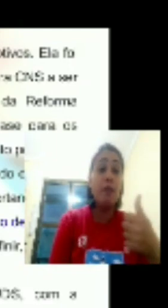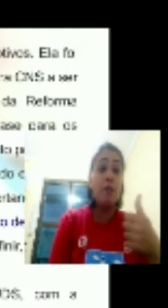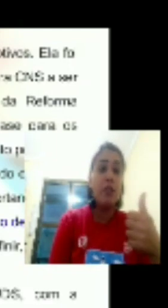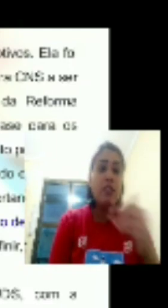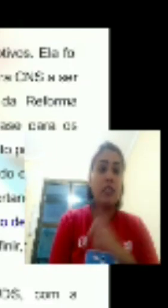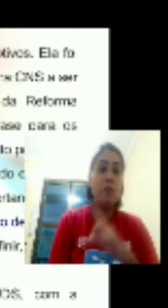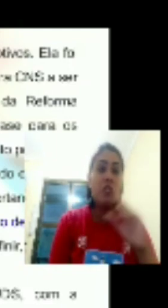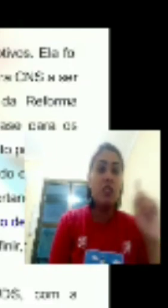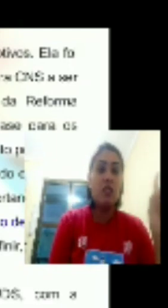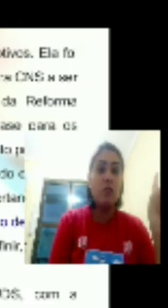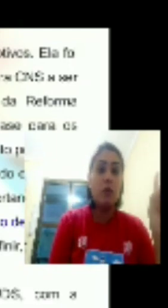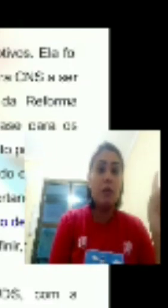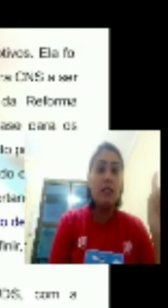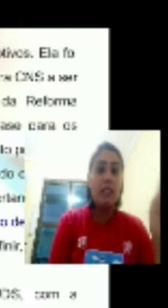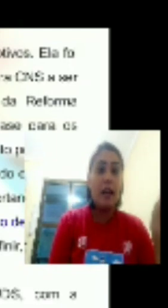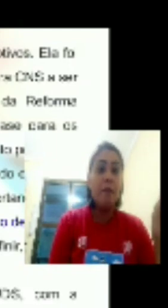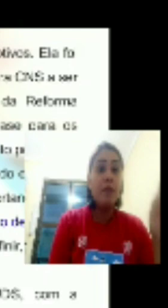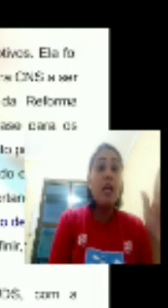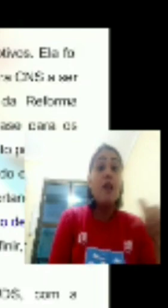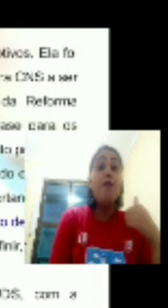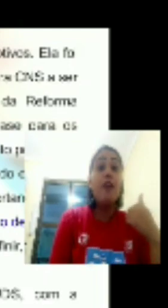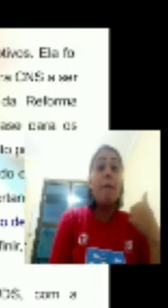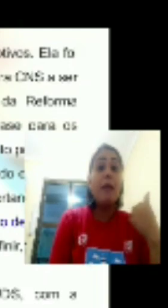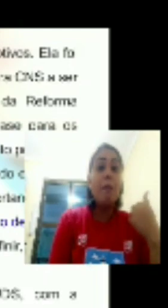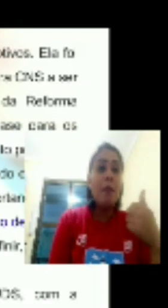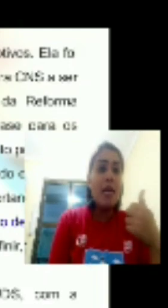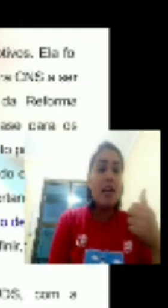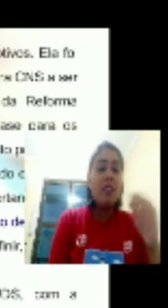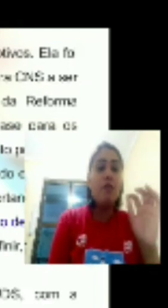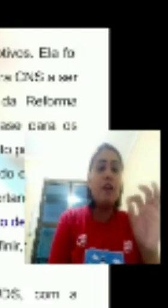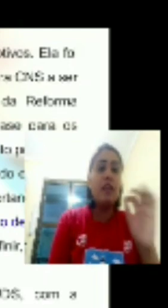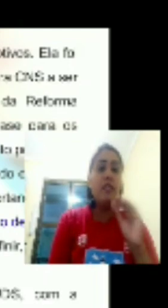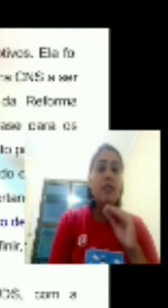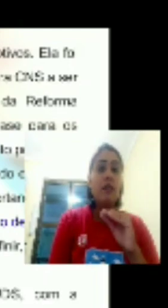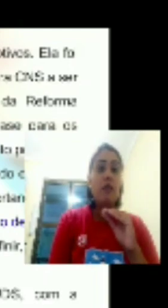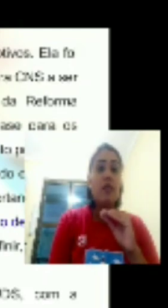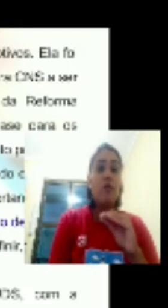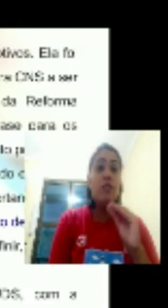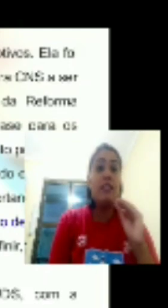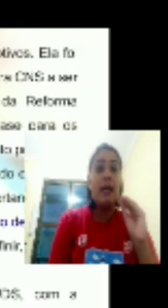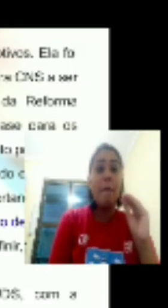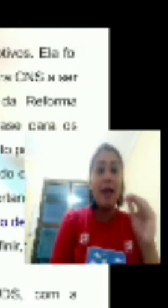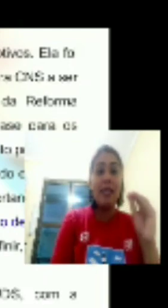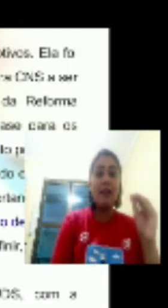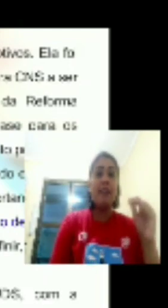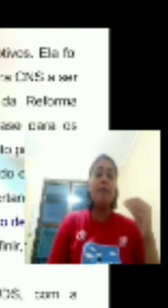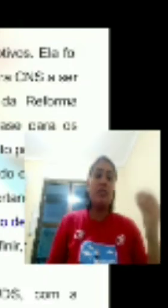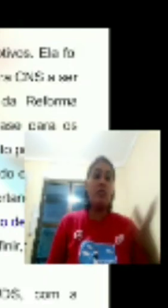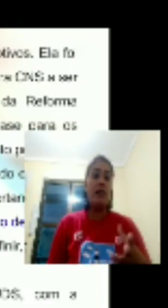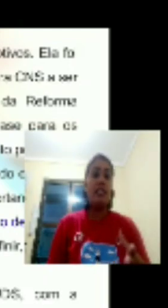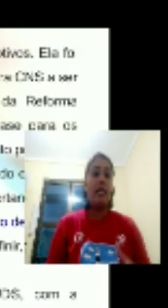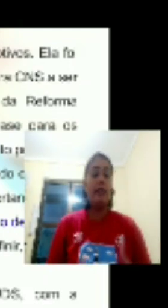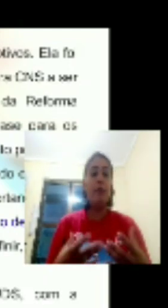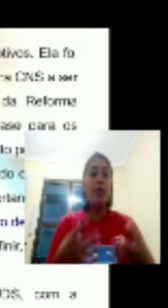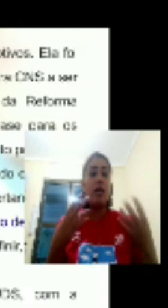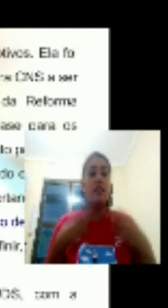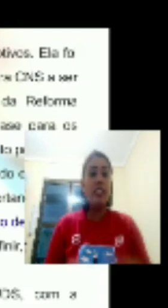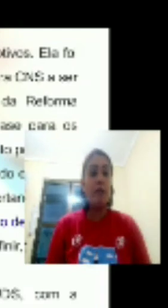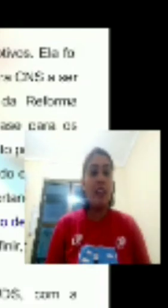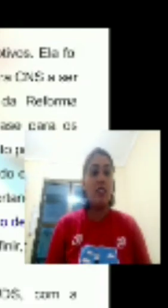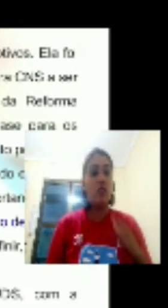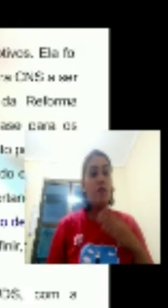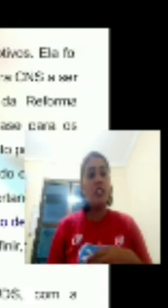que foi o primeiro presidente após a ditadura militar. Foi a primeira Conferência Nacional de Saúde a ser aberta para a sociedade,